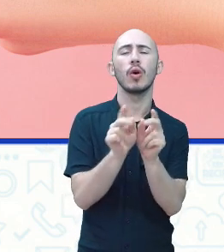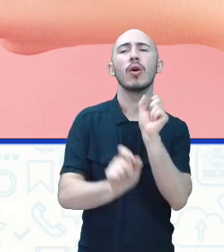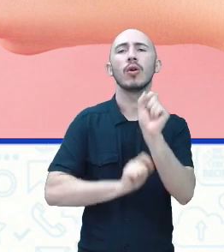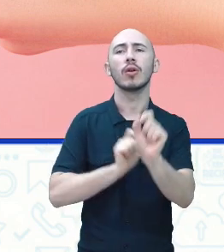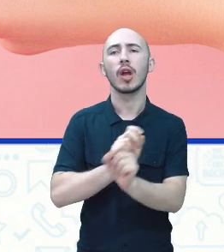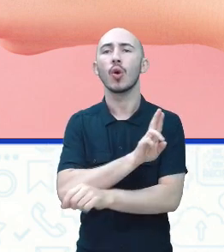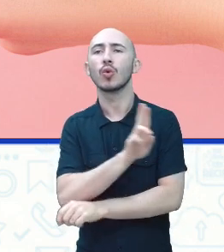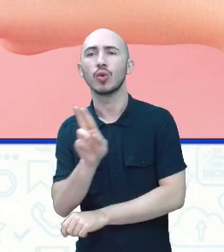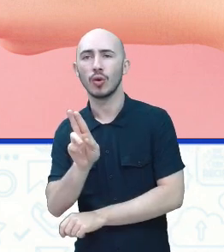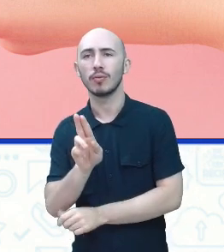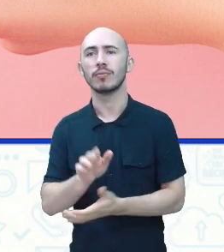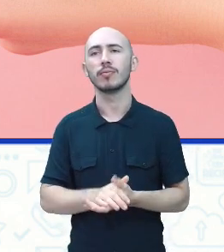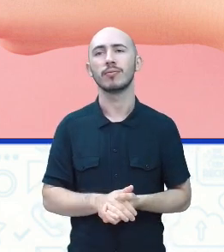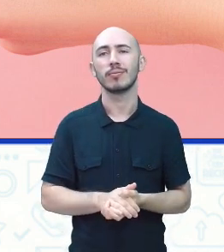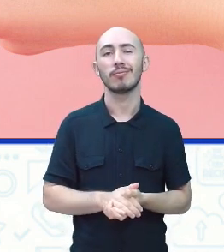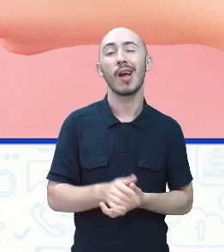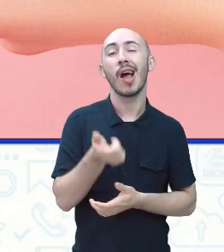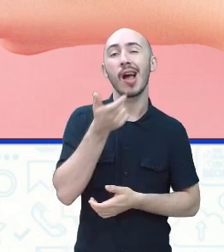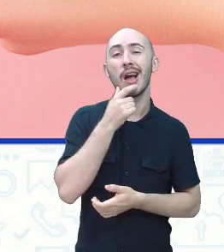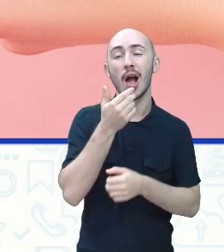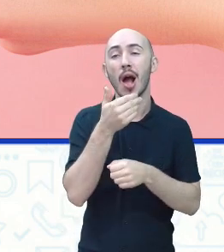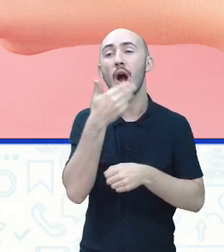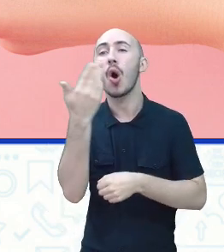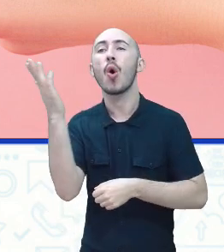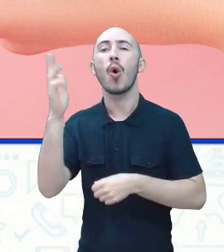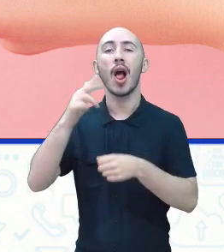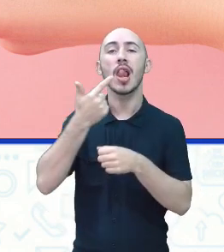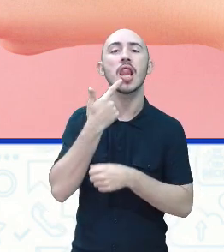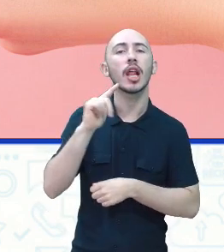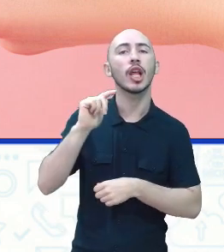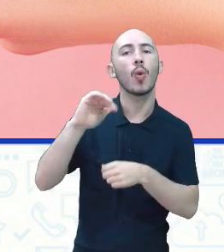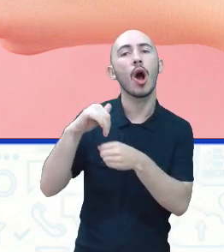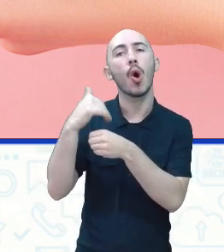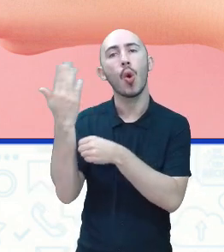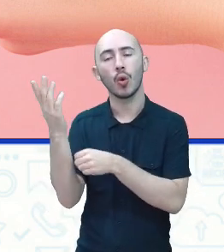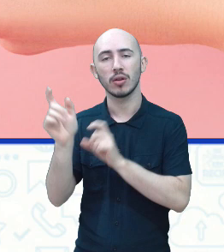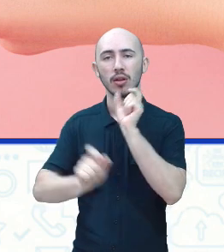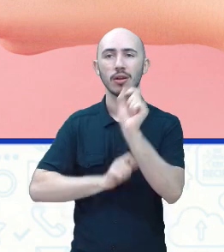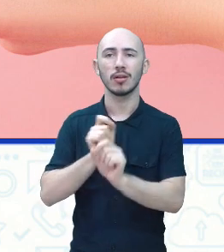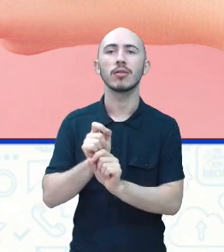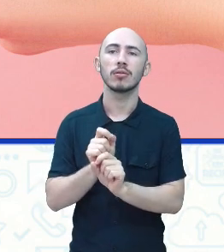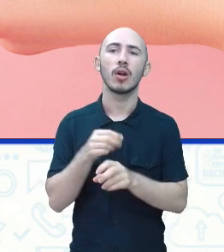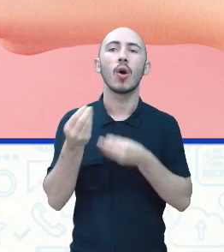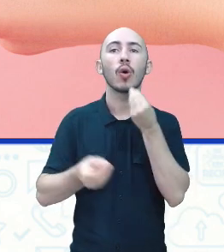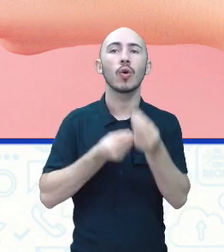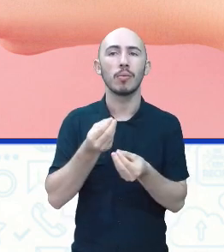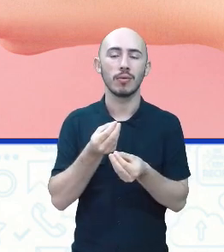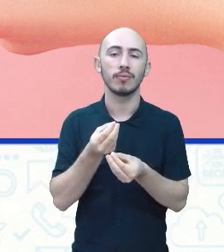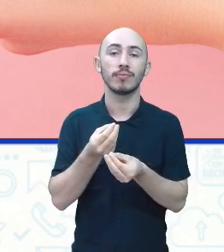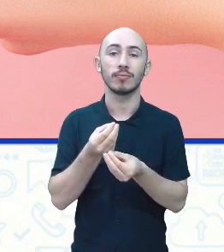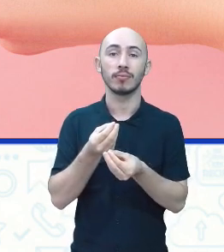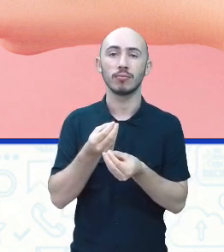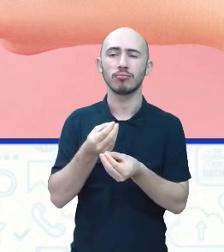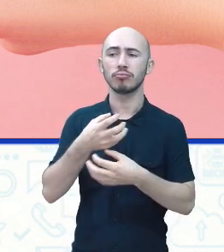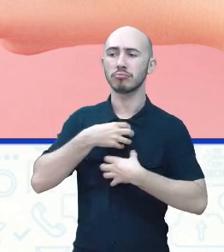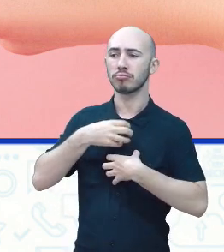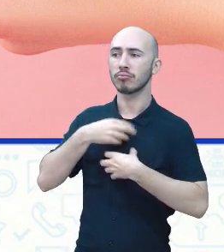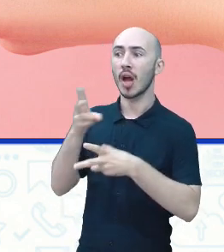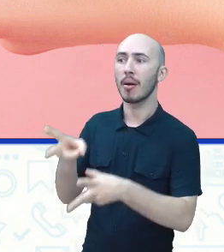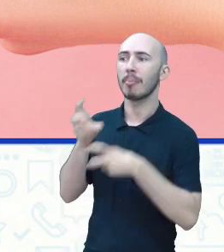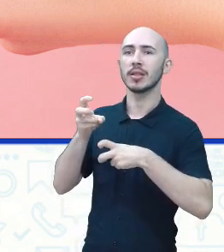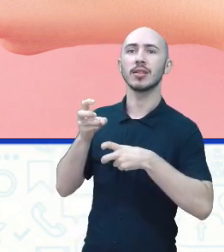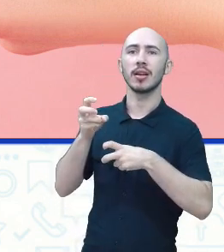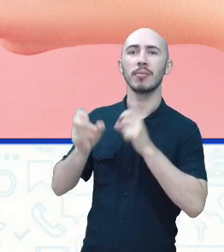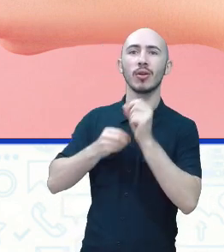lá, Autonomous Sensory Medium Response, que é a resposta meridional sensorial autônoma, que